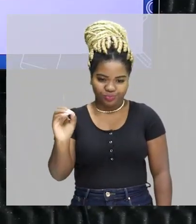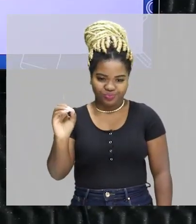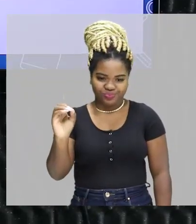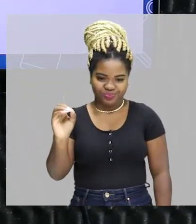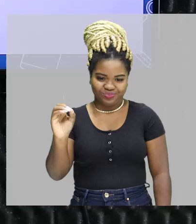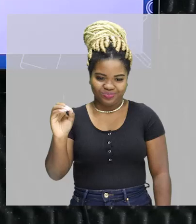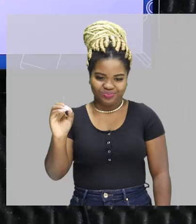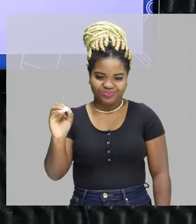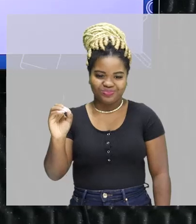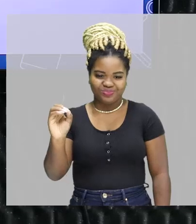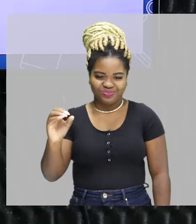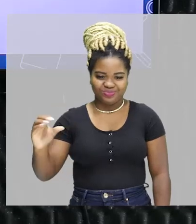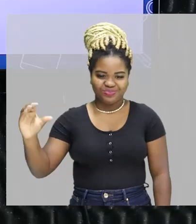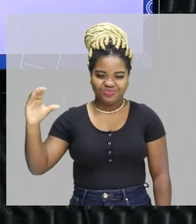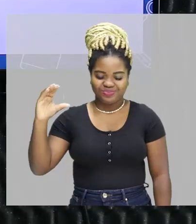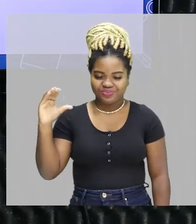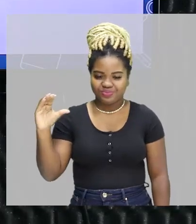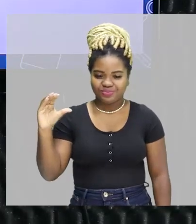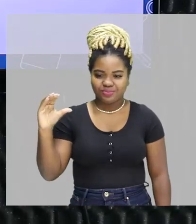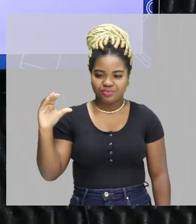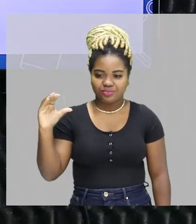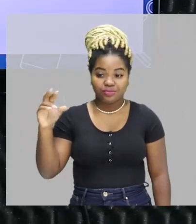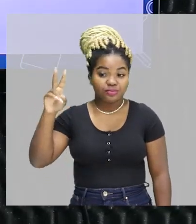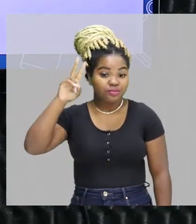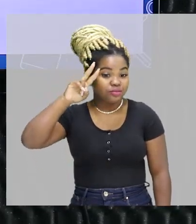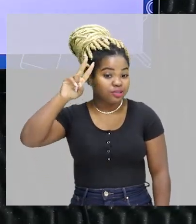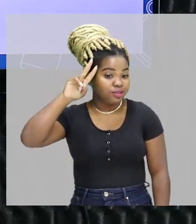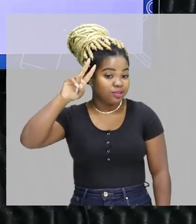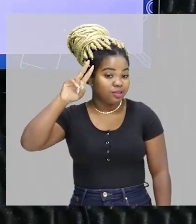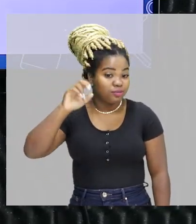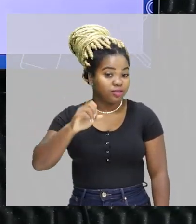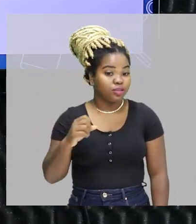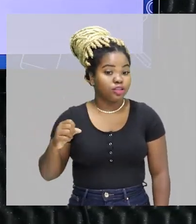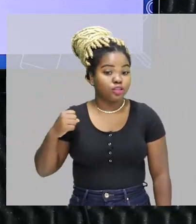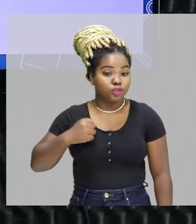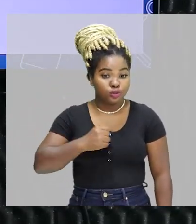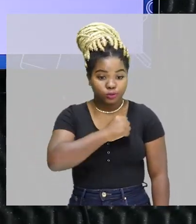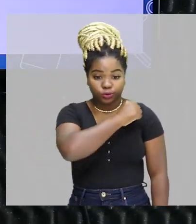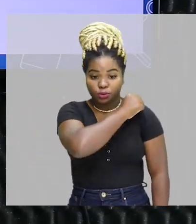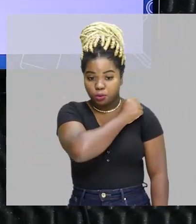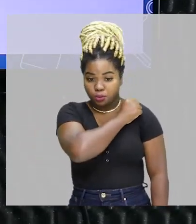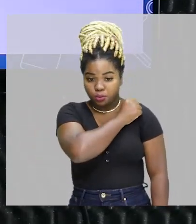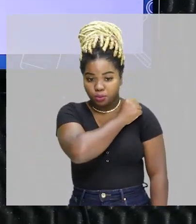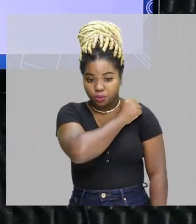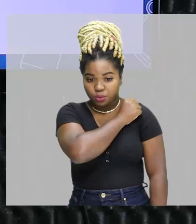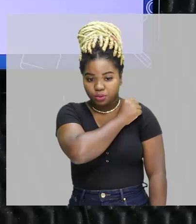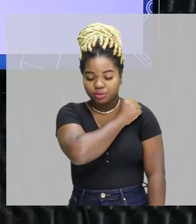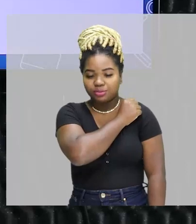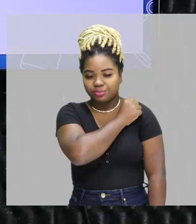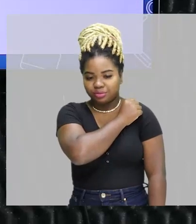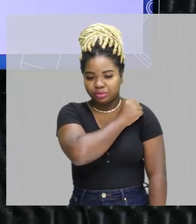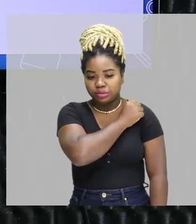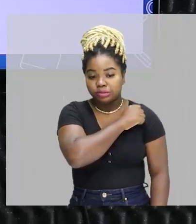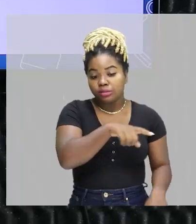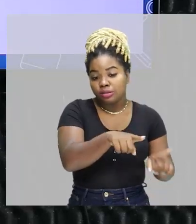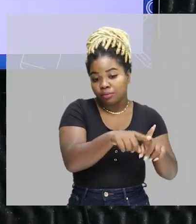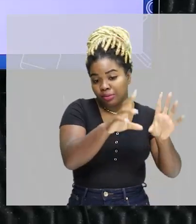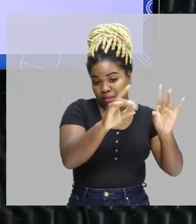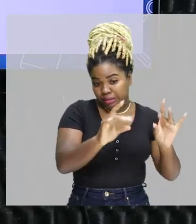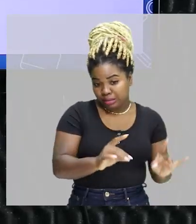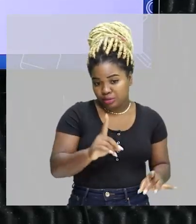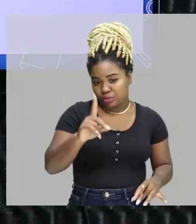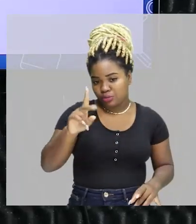C. Tá? Lembre você que Sócrates é uma personagem que fala desse dualismo, mas as obras são